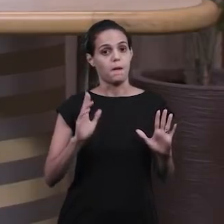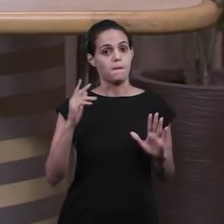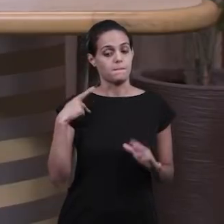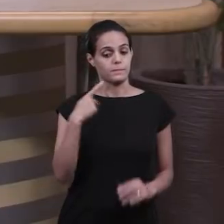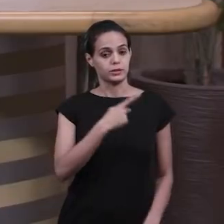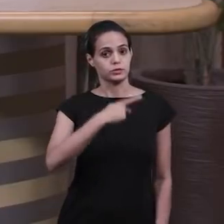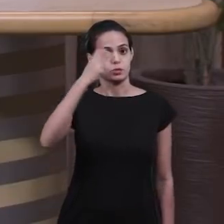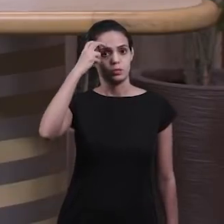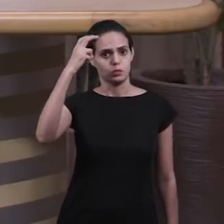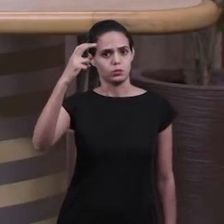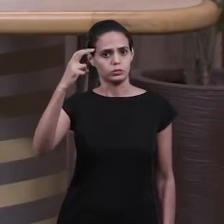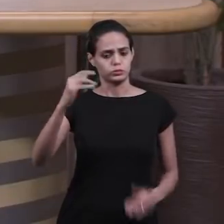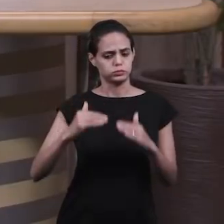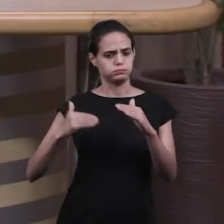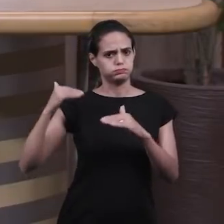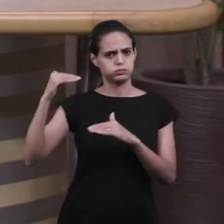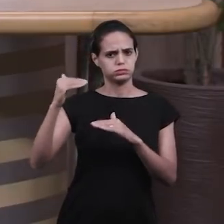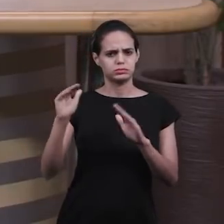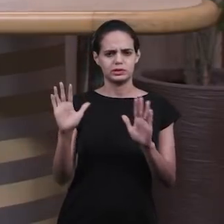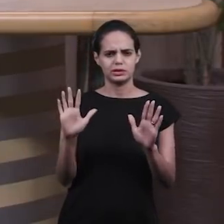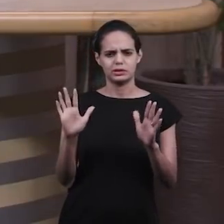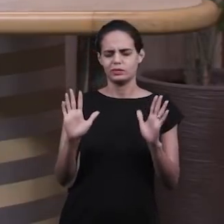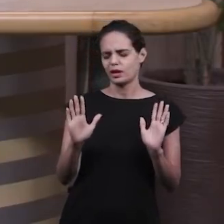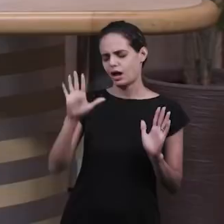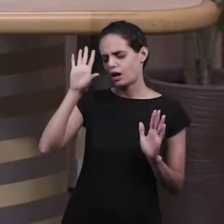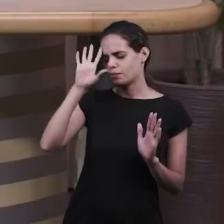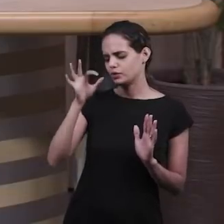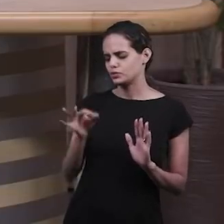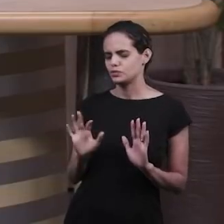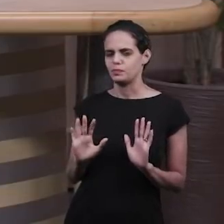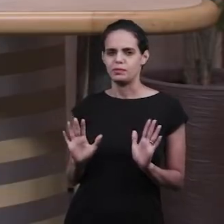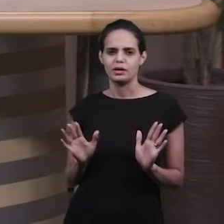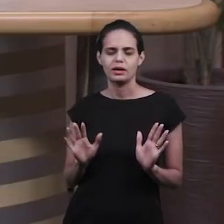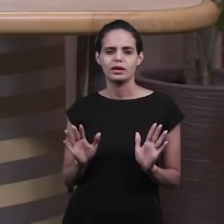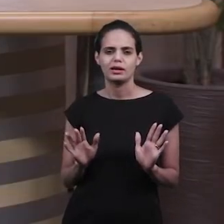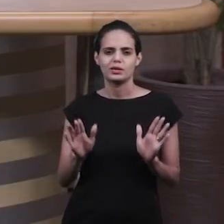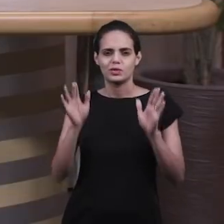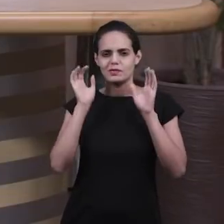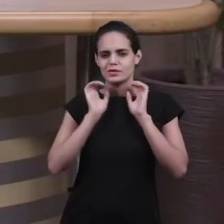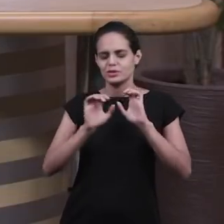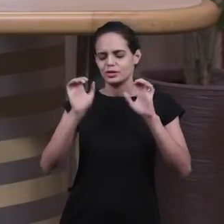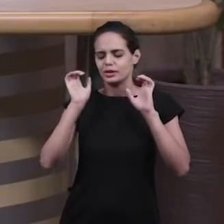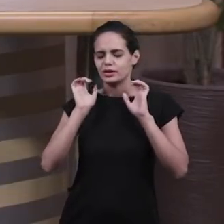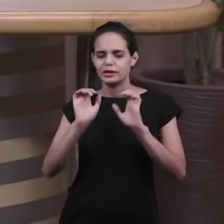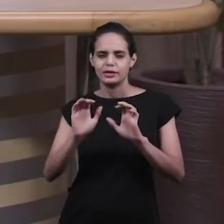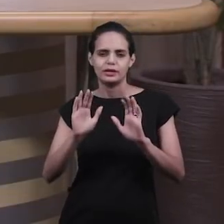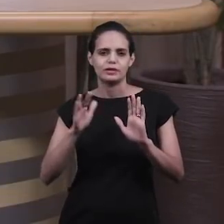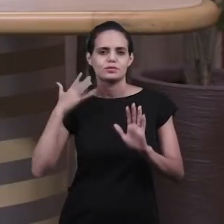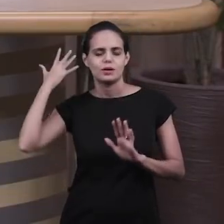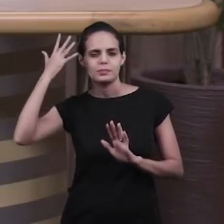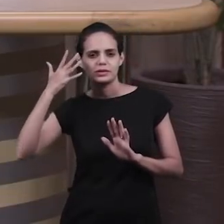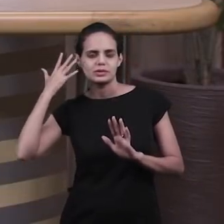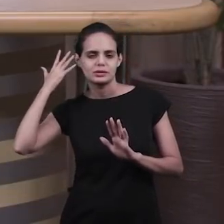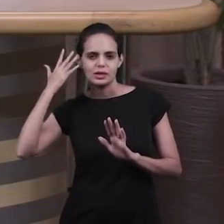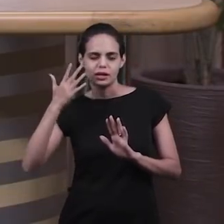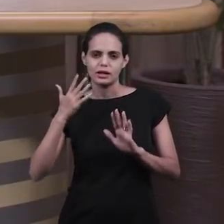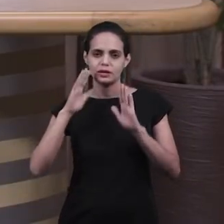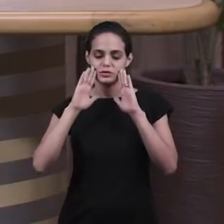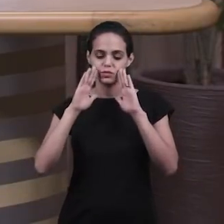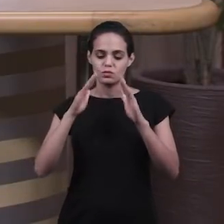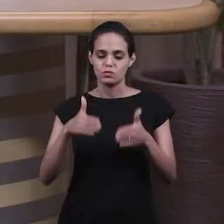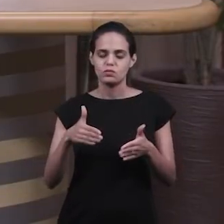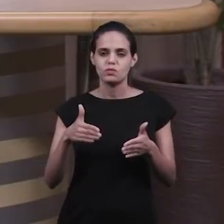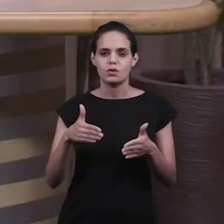disse, não, pode ser discernimento, já aí significa evangelístico, ou a mensagem tem que ser evangelística e tal, mas